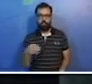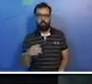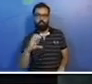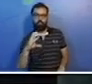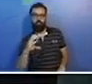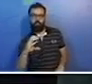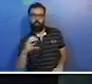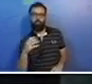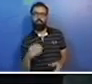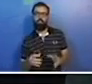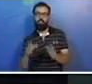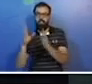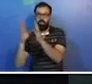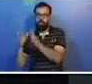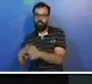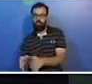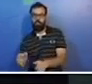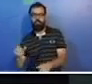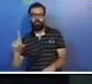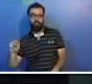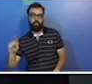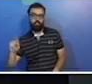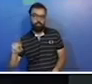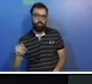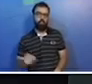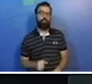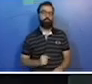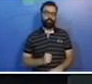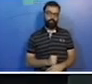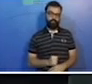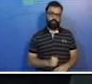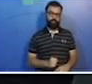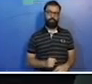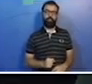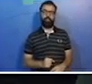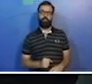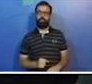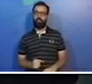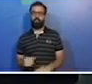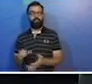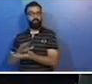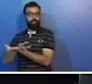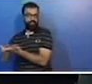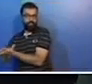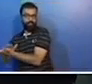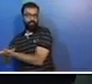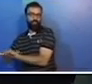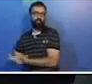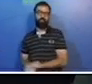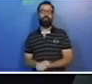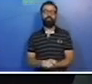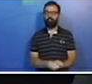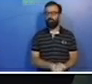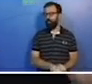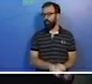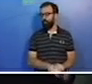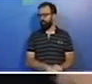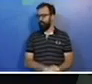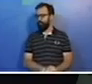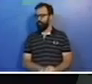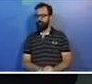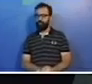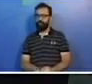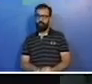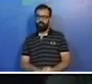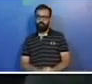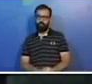Carpa, o herbívoro. Martim pescador, o consumidor secundário. Não tinha o terciário. Parava